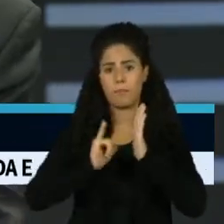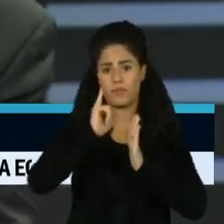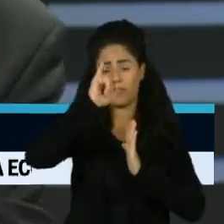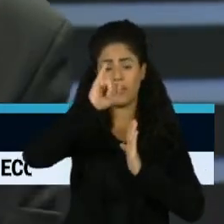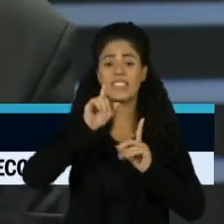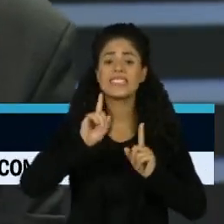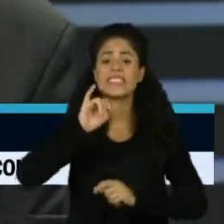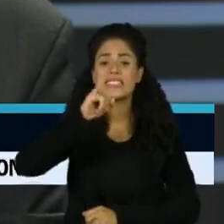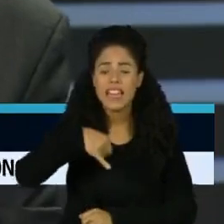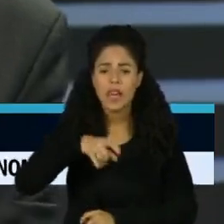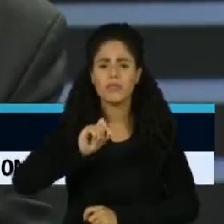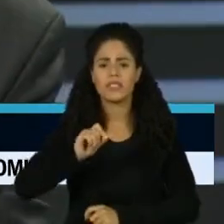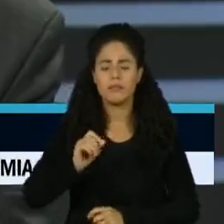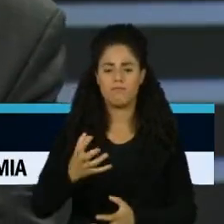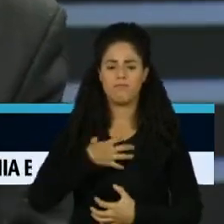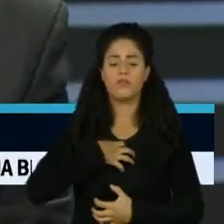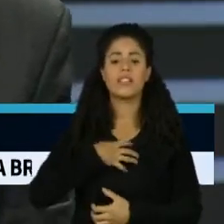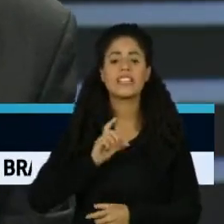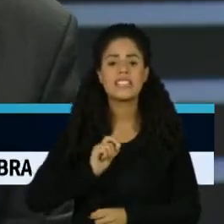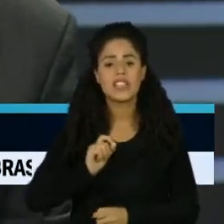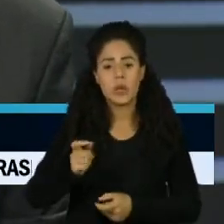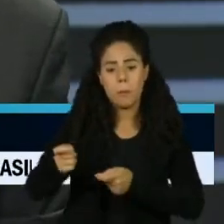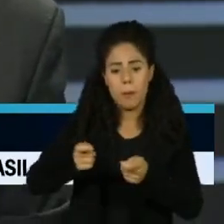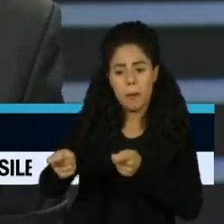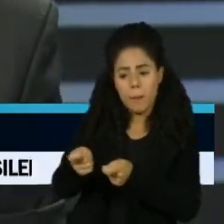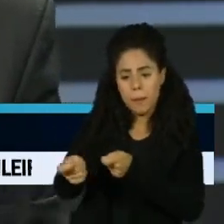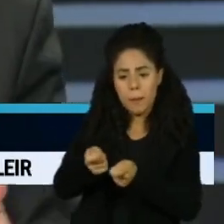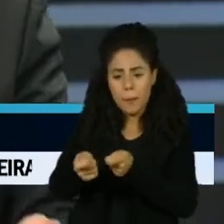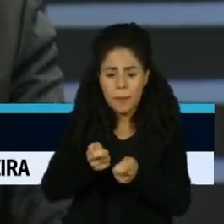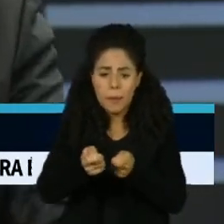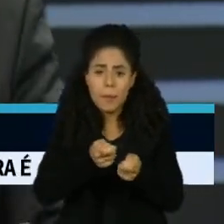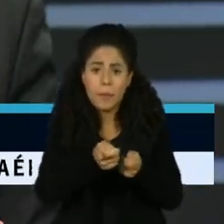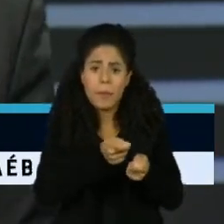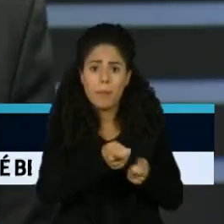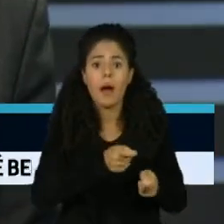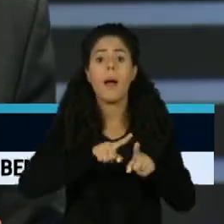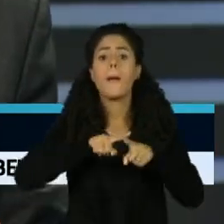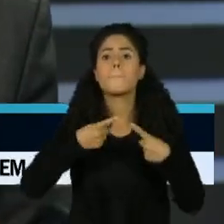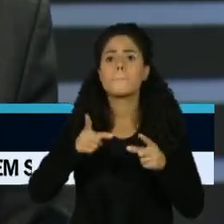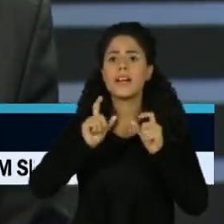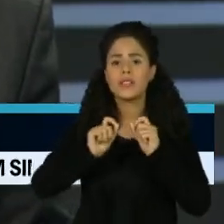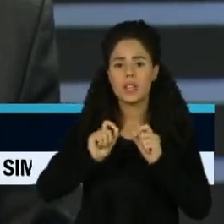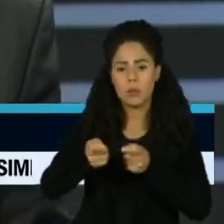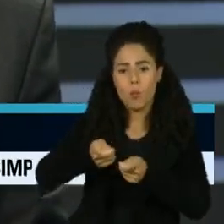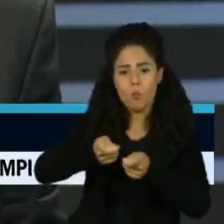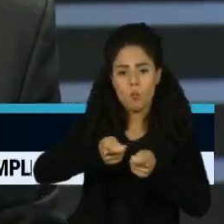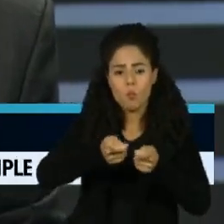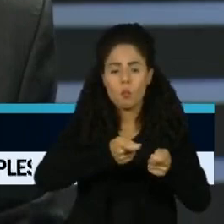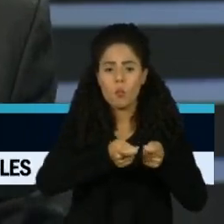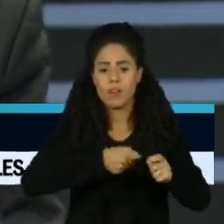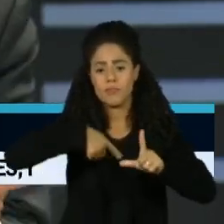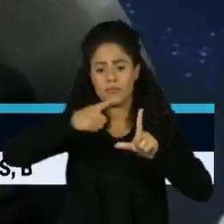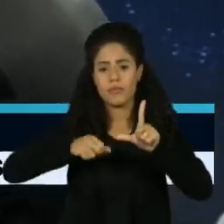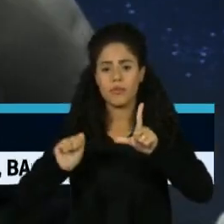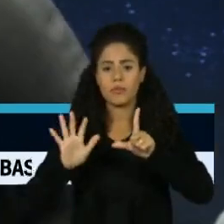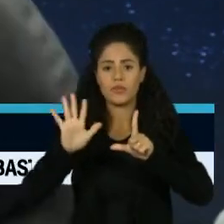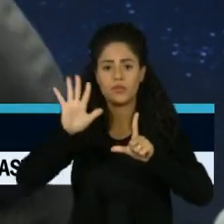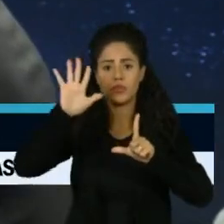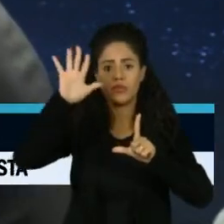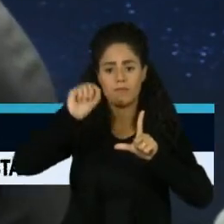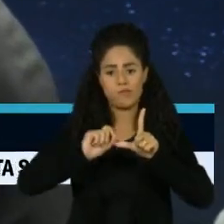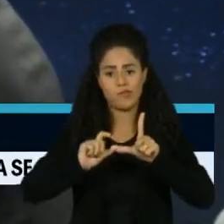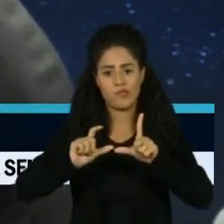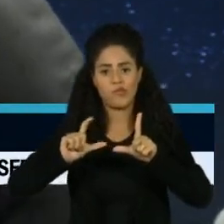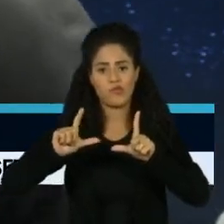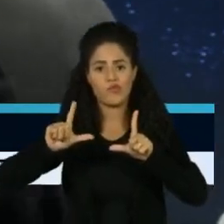taxa de juros você tem um choque na economia você reduz ou atividade econômica e Teoricamente se reduz aquele componente inflação que vem